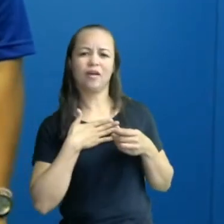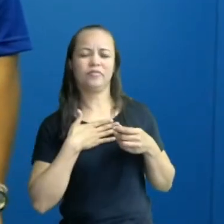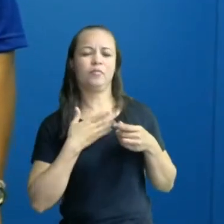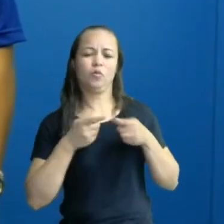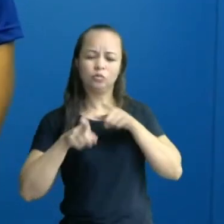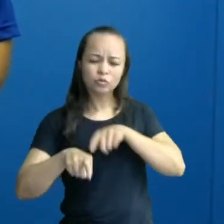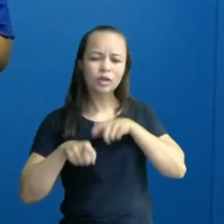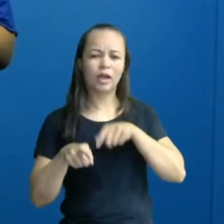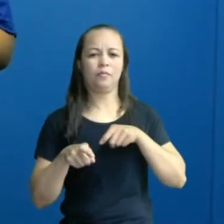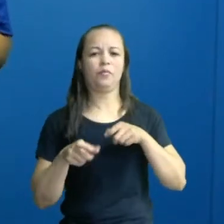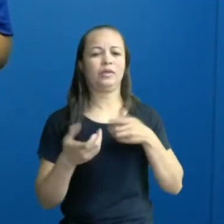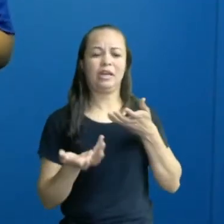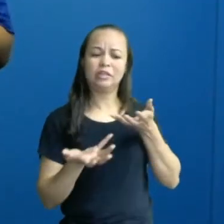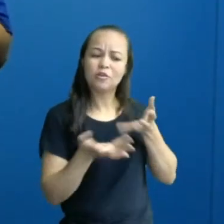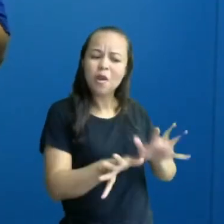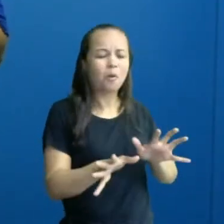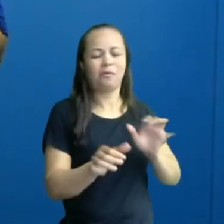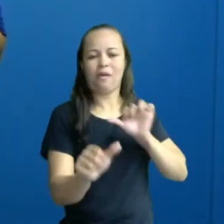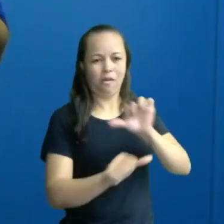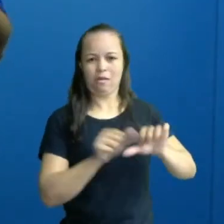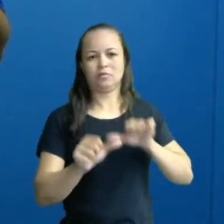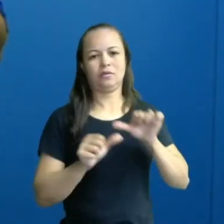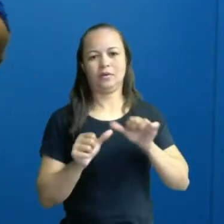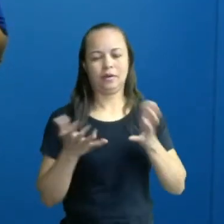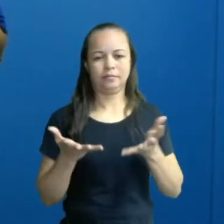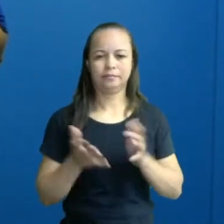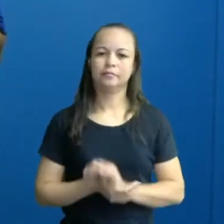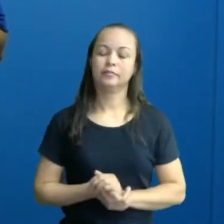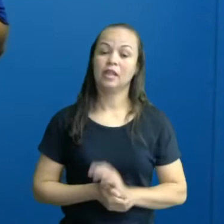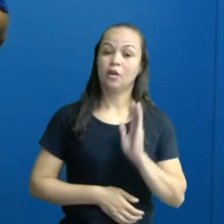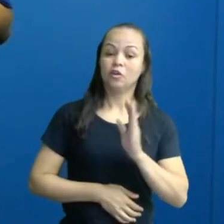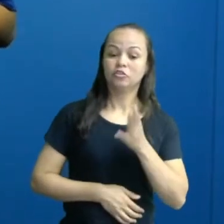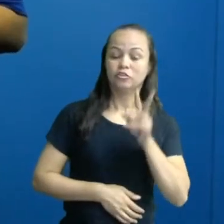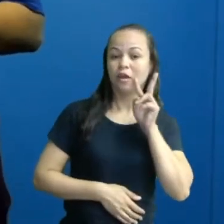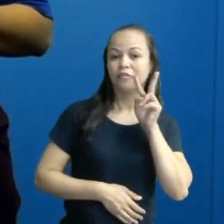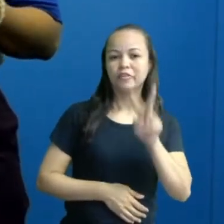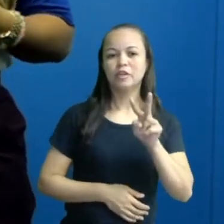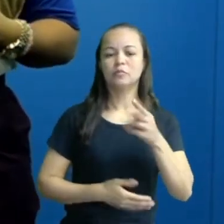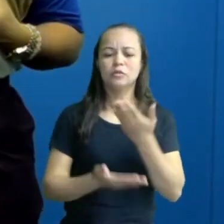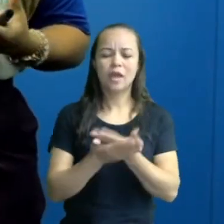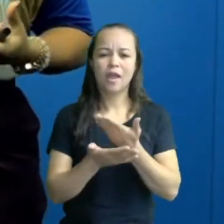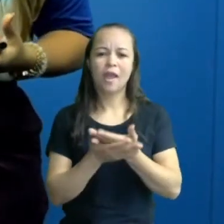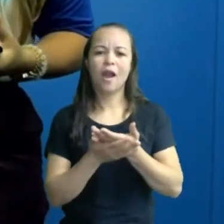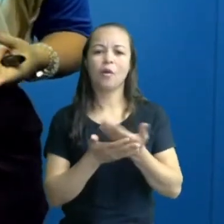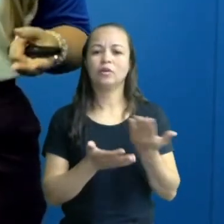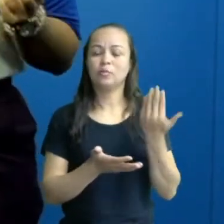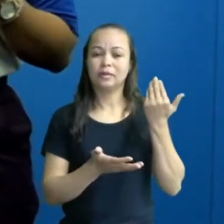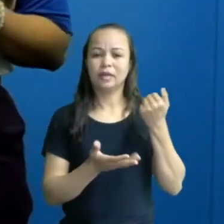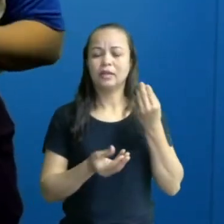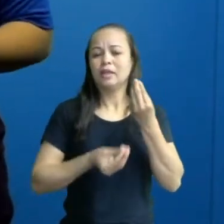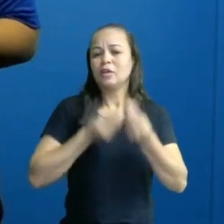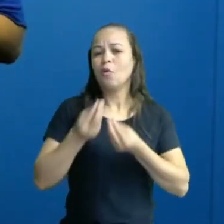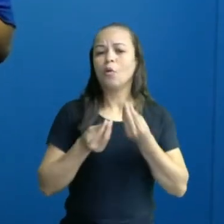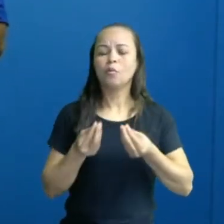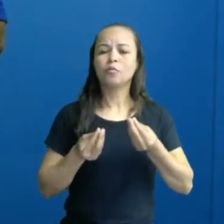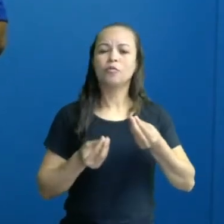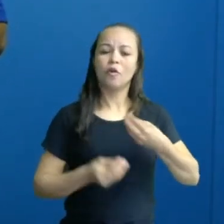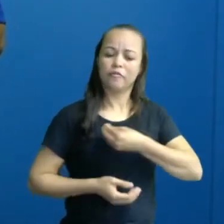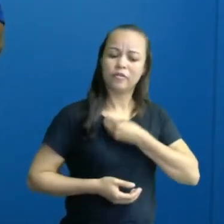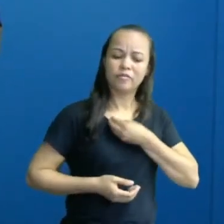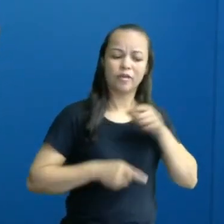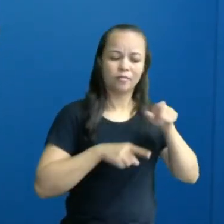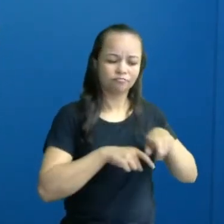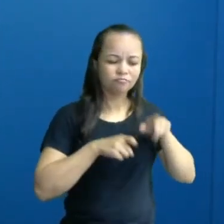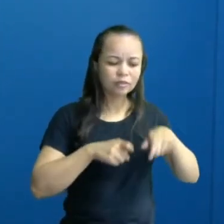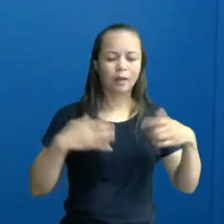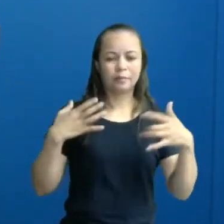trocar, não. Então, a gente já viu em aulas passadas que a forma de viver no campo e a forma de viver na